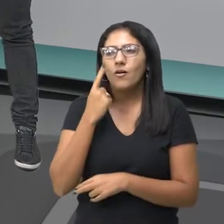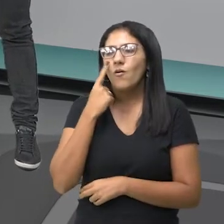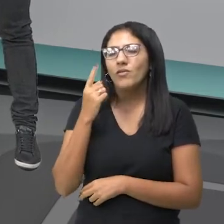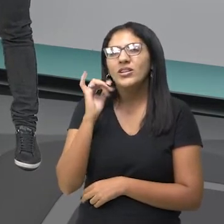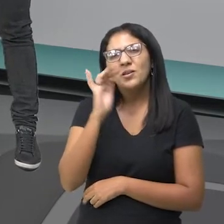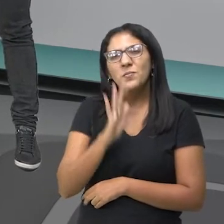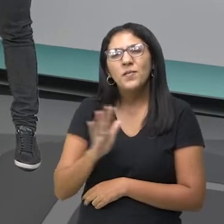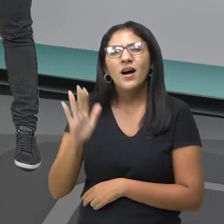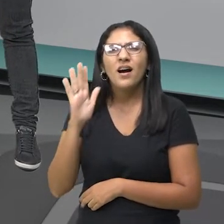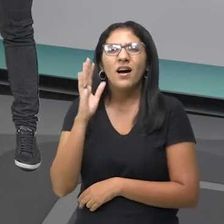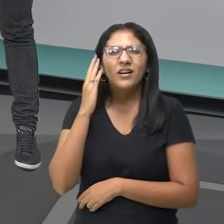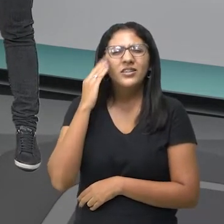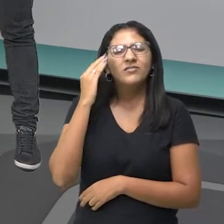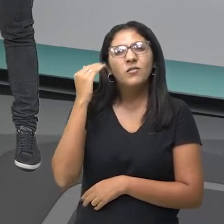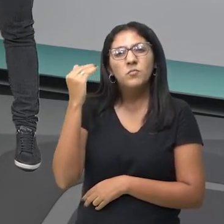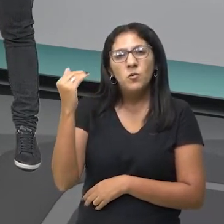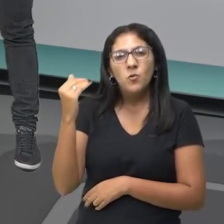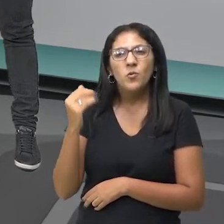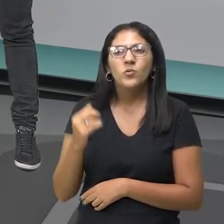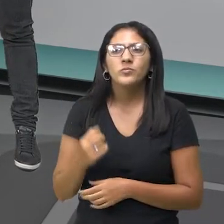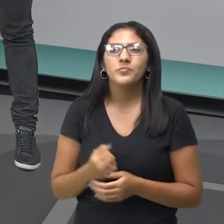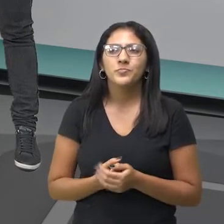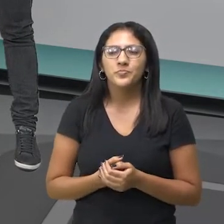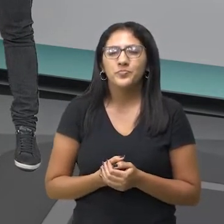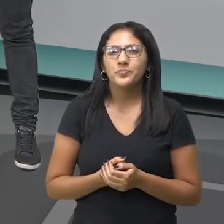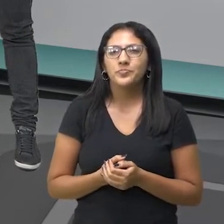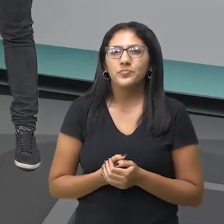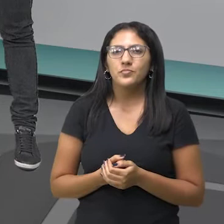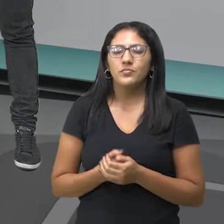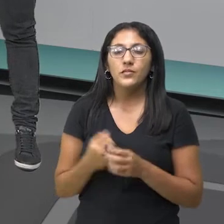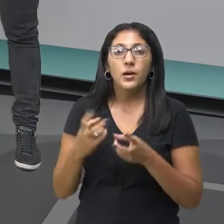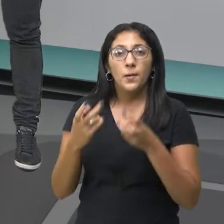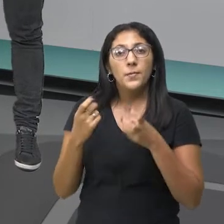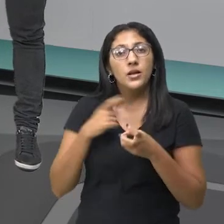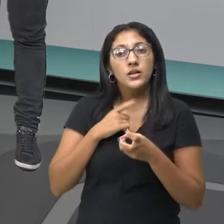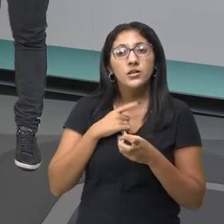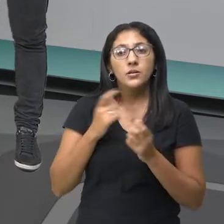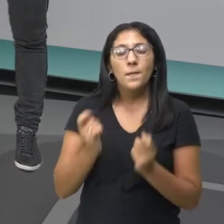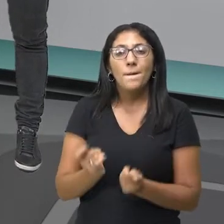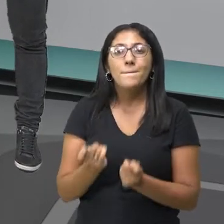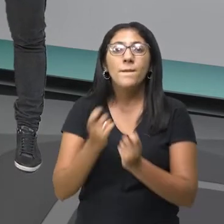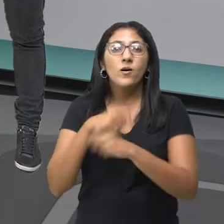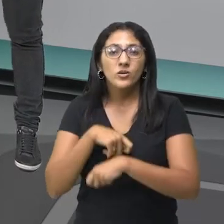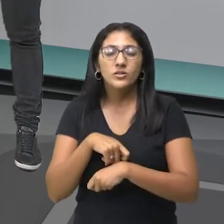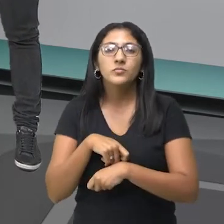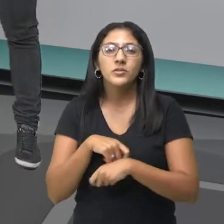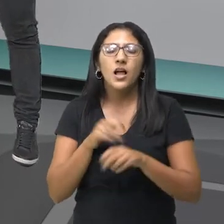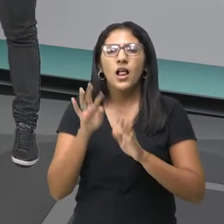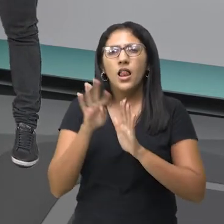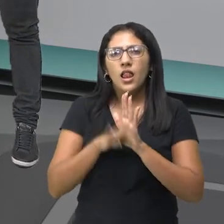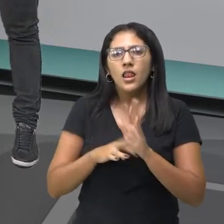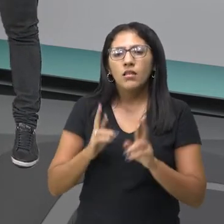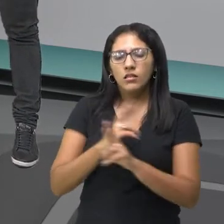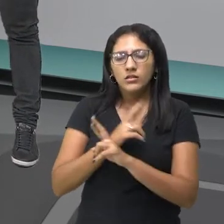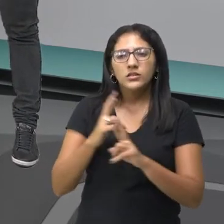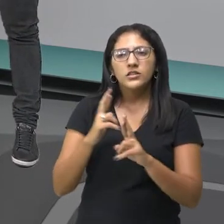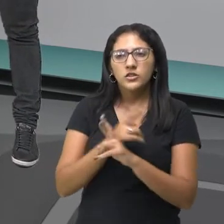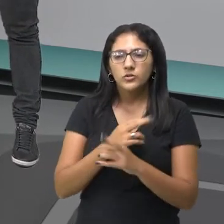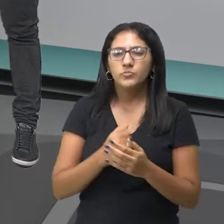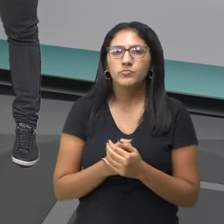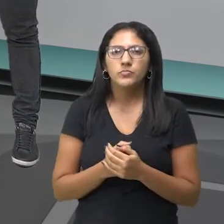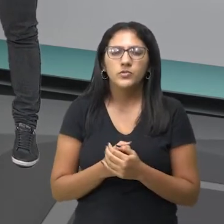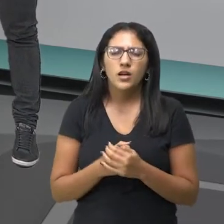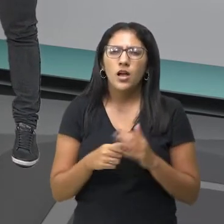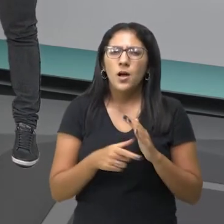super-herói, certo? E percebam que aqui eu tenho exatamente essa possibilidade por meio desse hipertexto. Os dois textos